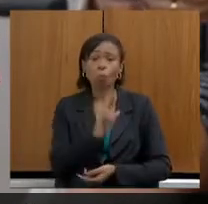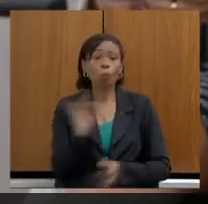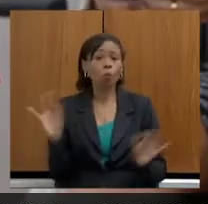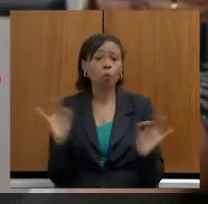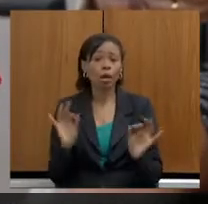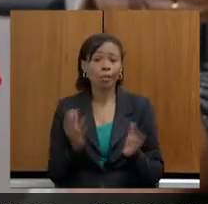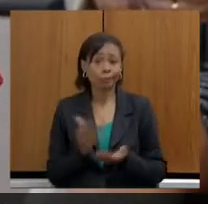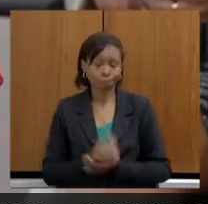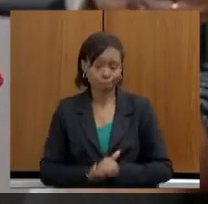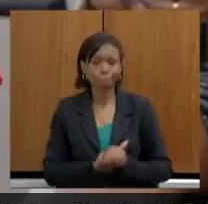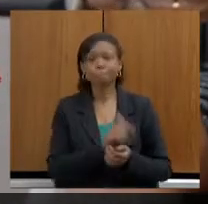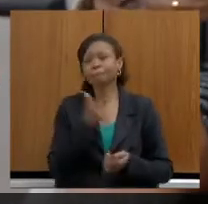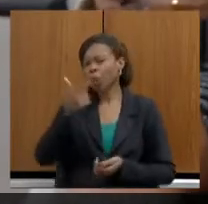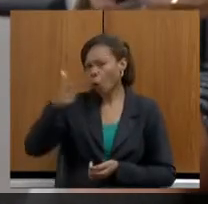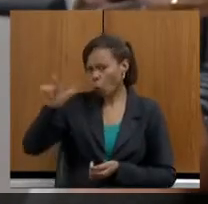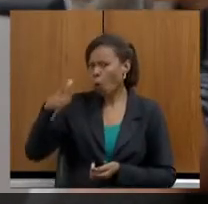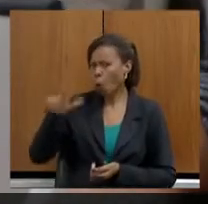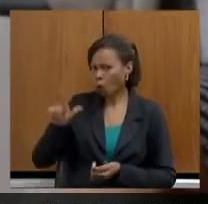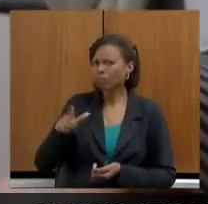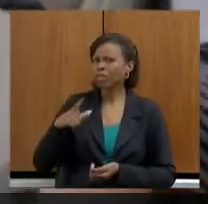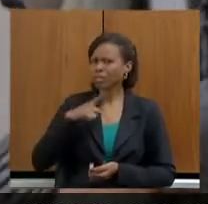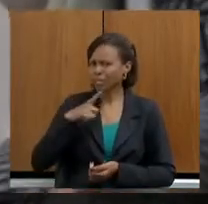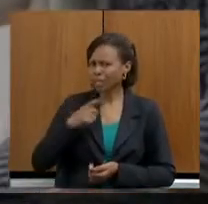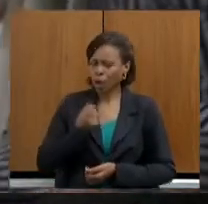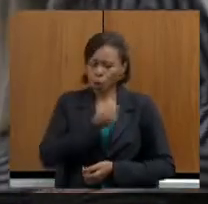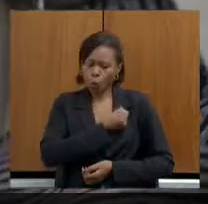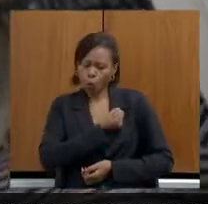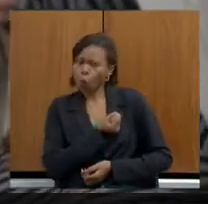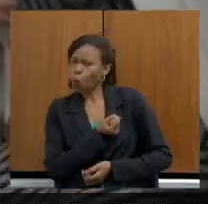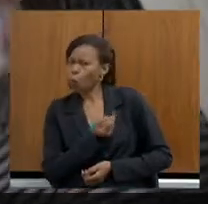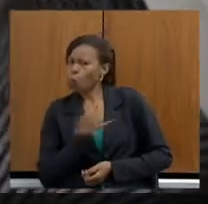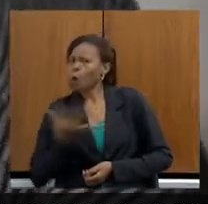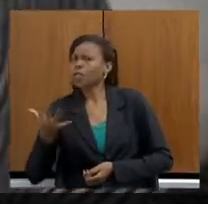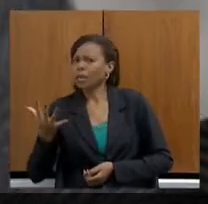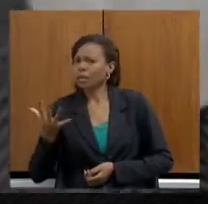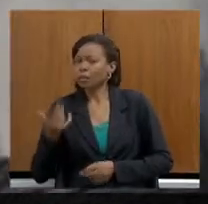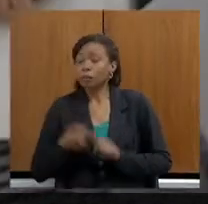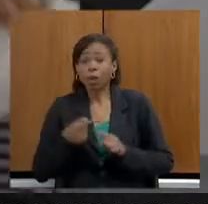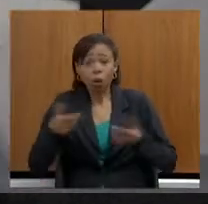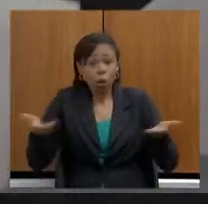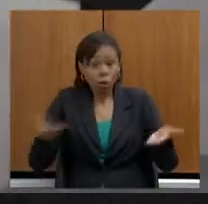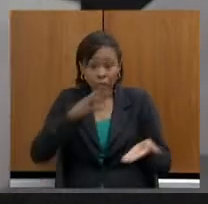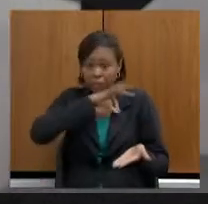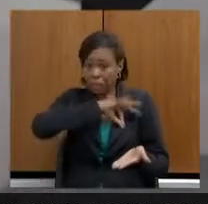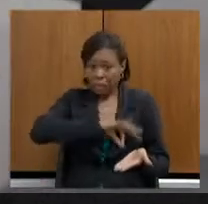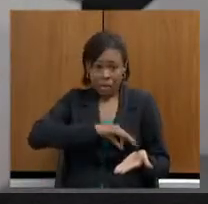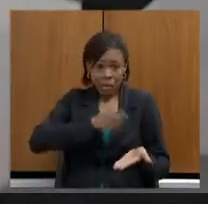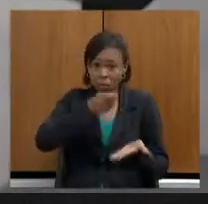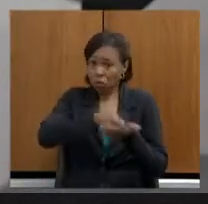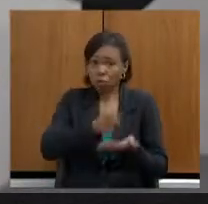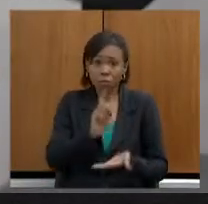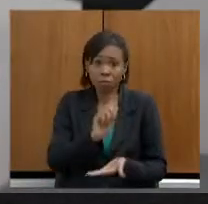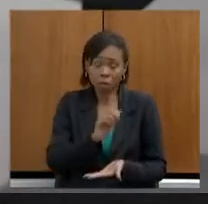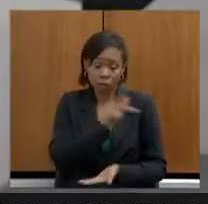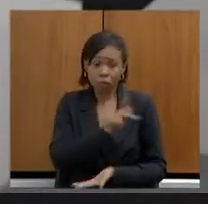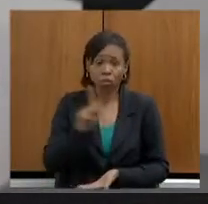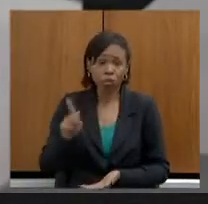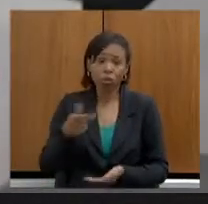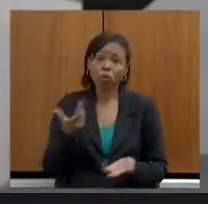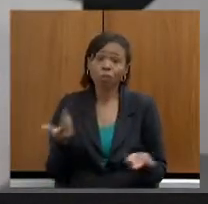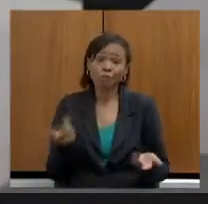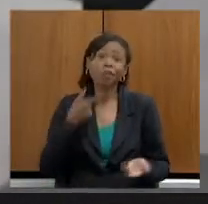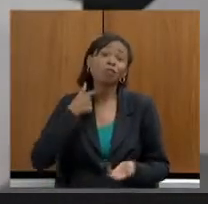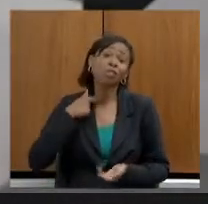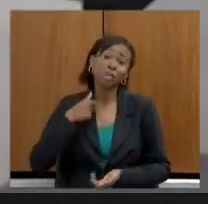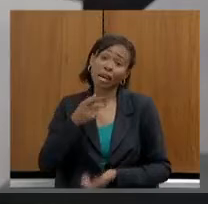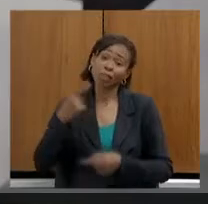segundo depois segundo arquivo que tem os números porque hoje não tem salário pela professora por uma opção política os